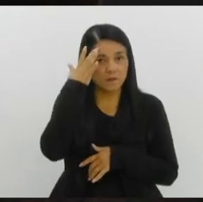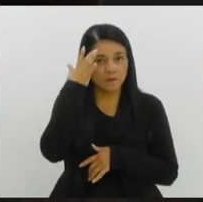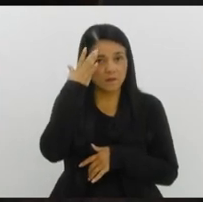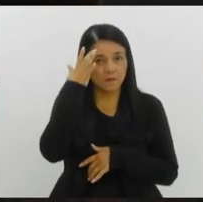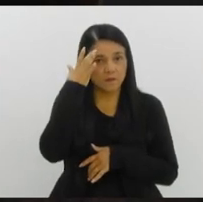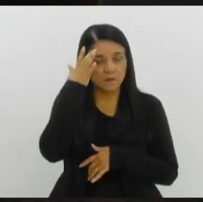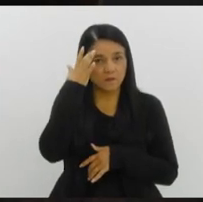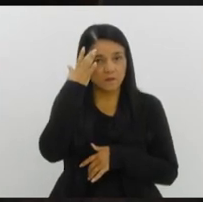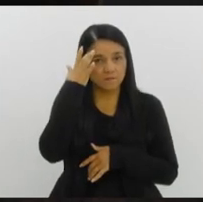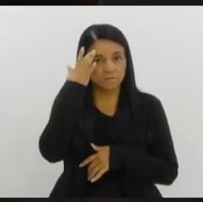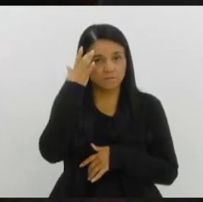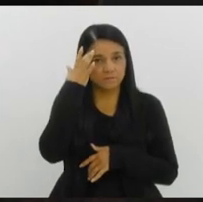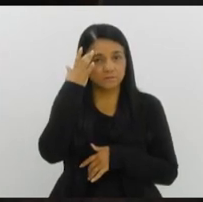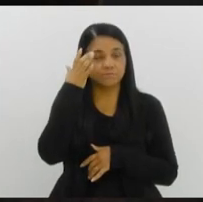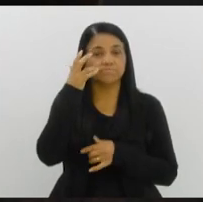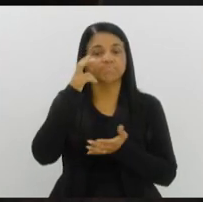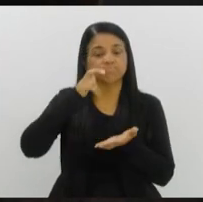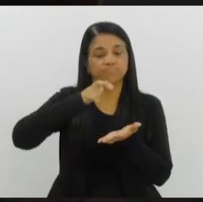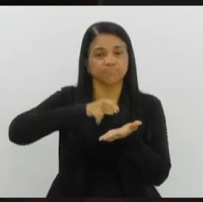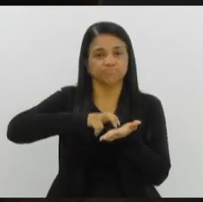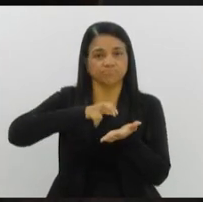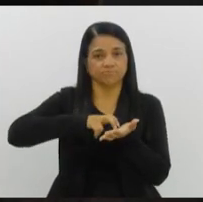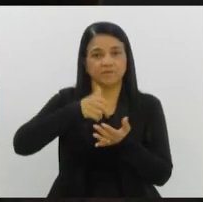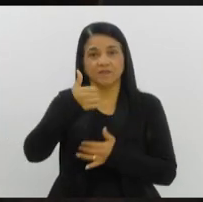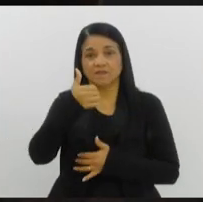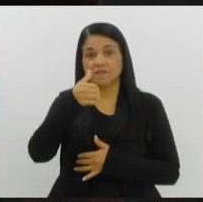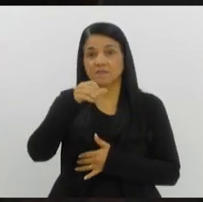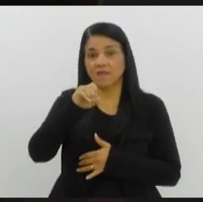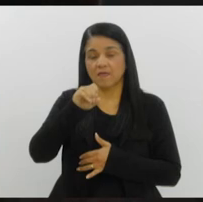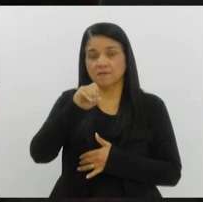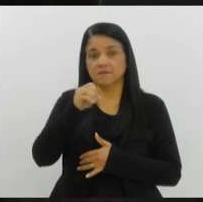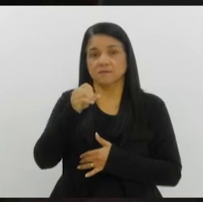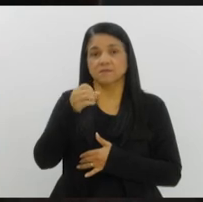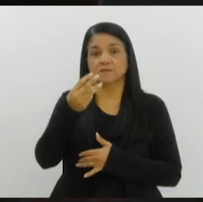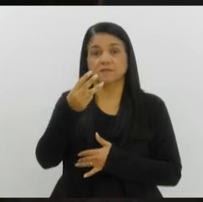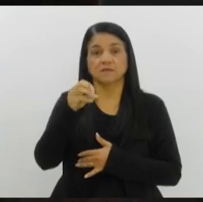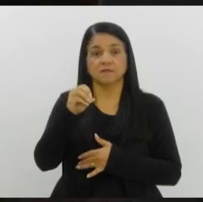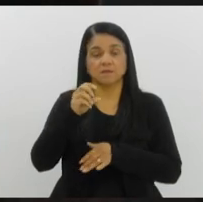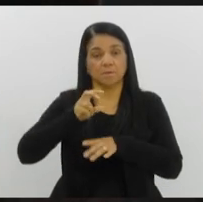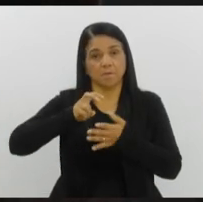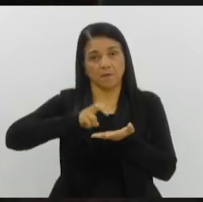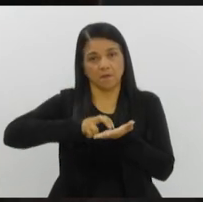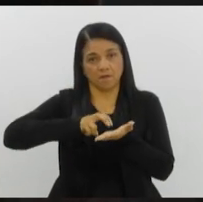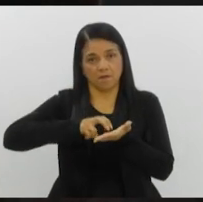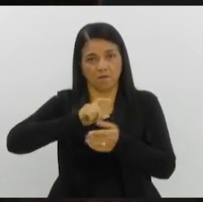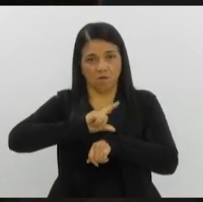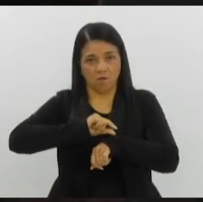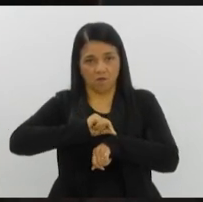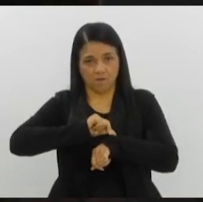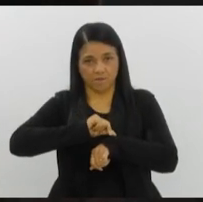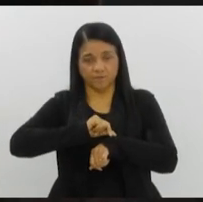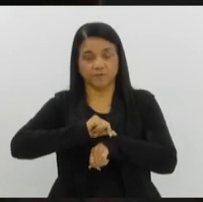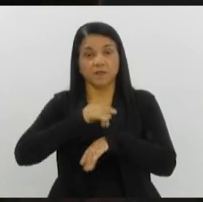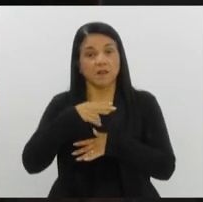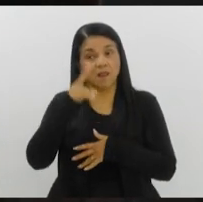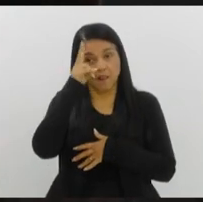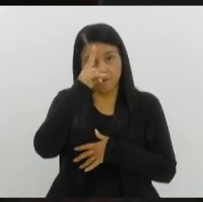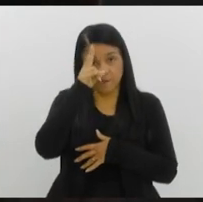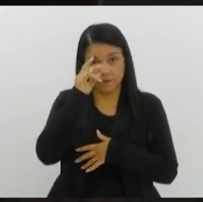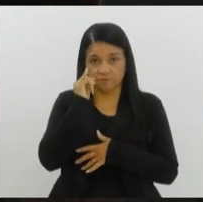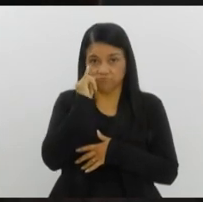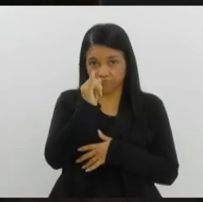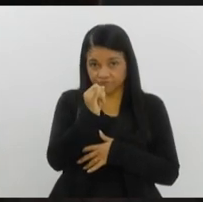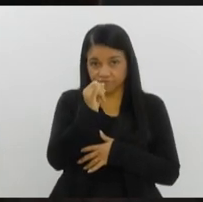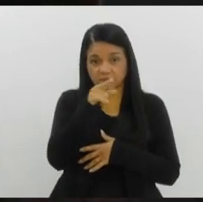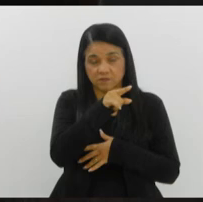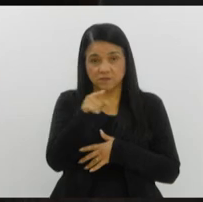amanhã será às 10h30 da manhã. Lembrando aos senhores e senhoras deputados, assessores que acompanham aqui